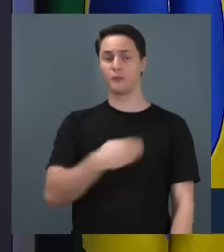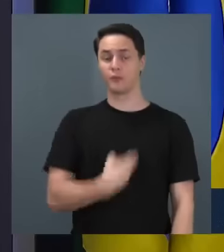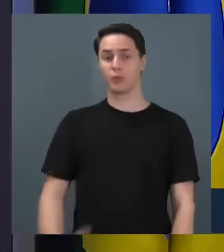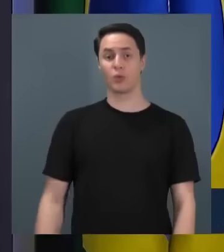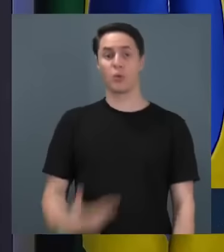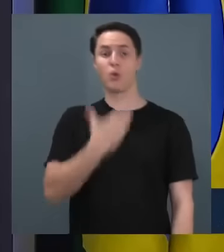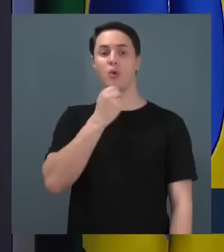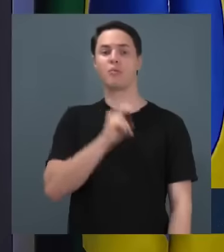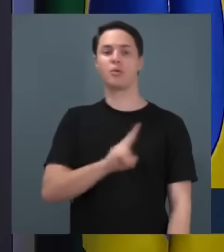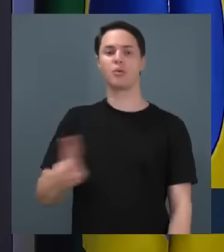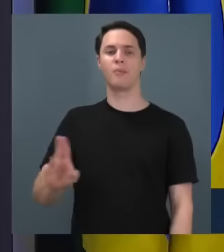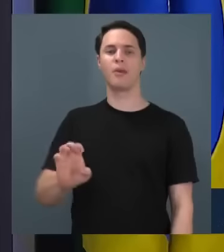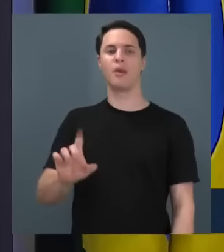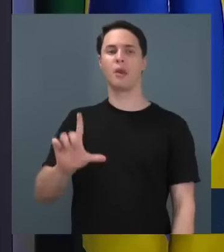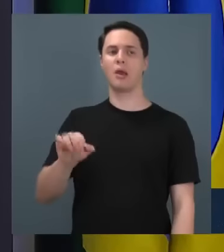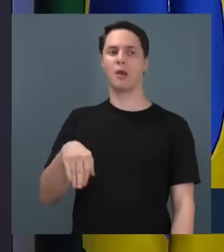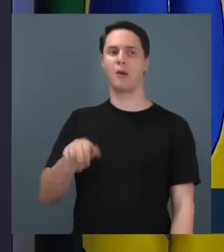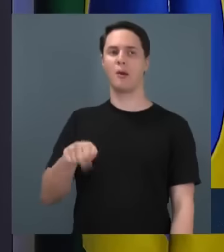Elmano, não